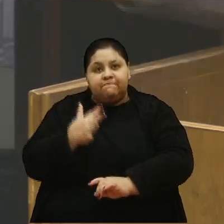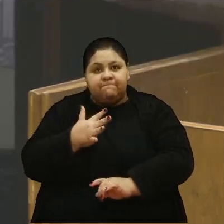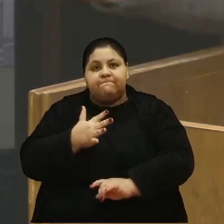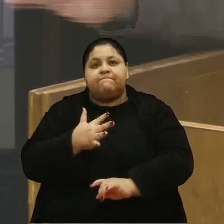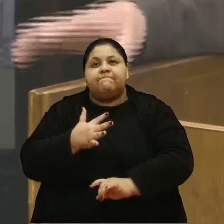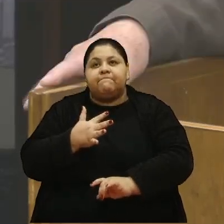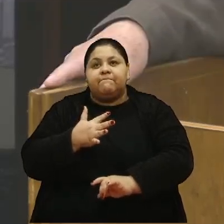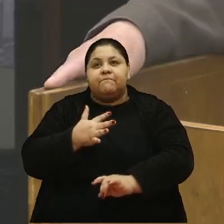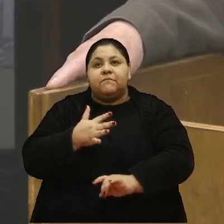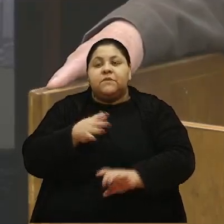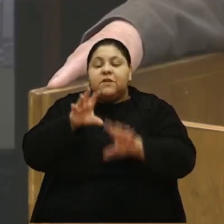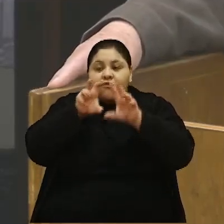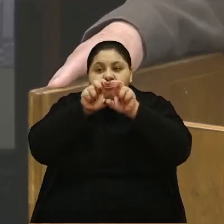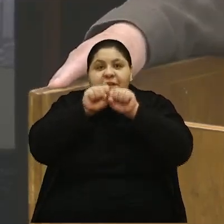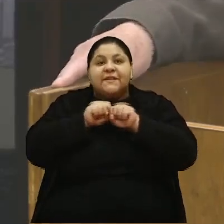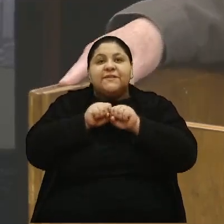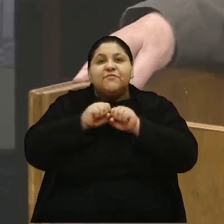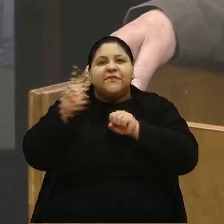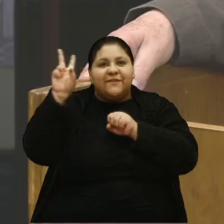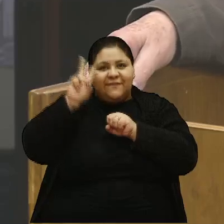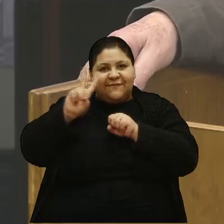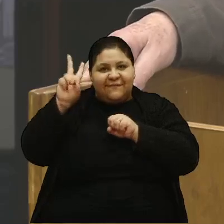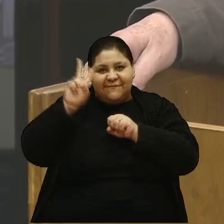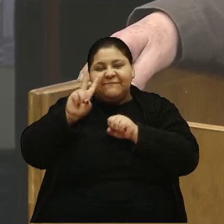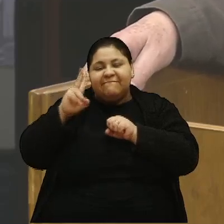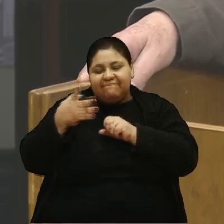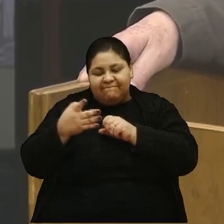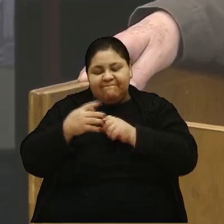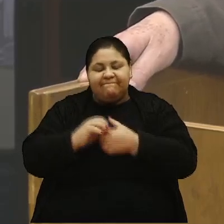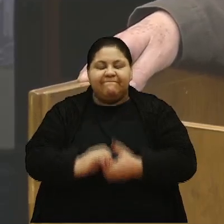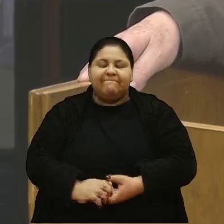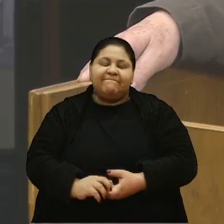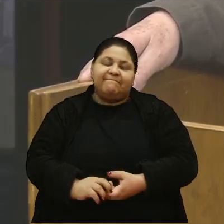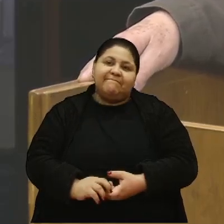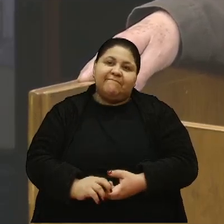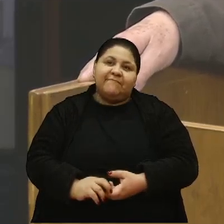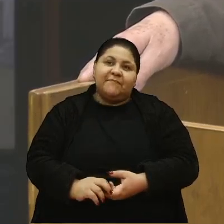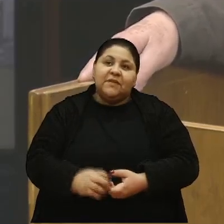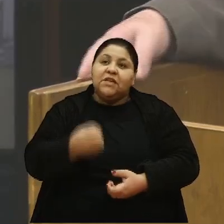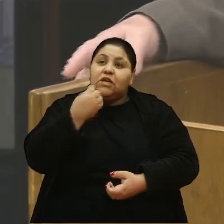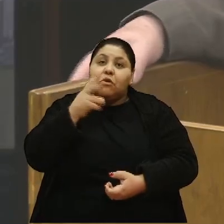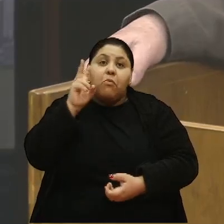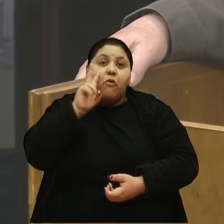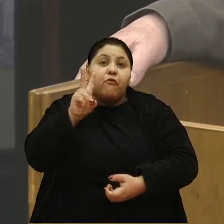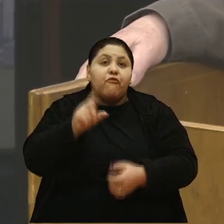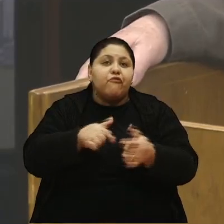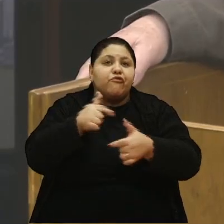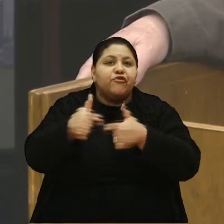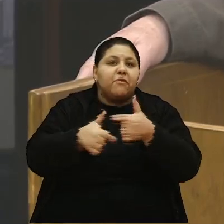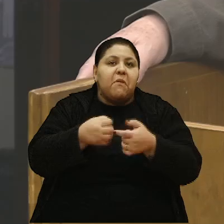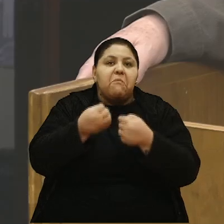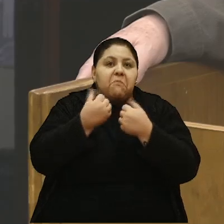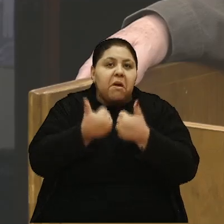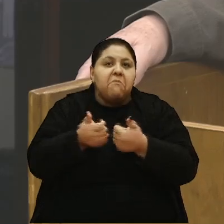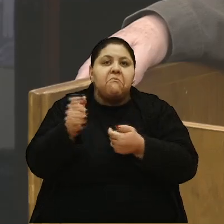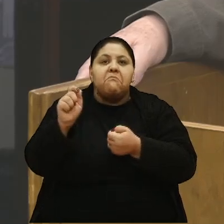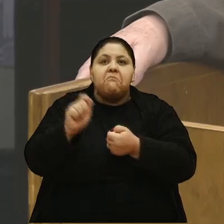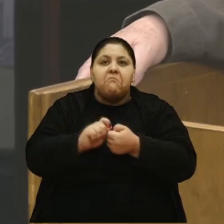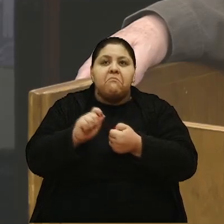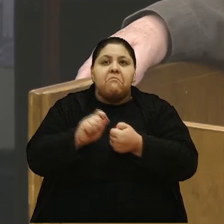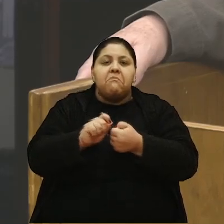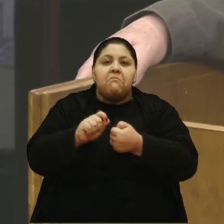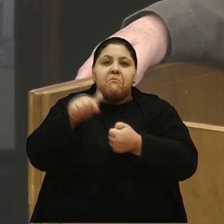fui testemunha da história, né? Testemunha da história e que bom ver um trabalho tão bem realizado, né, a